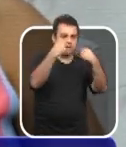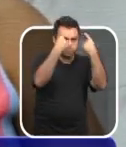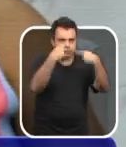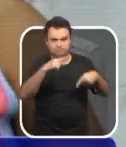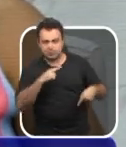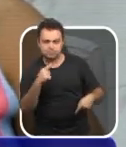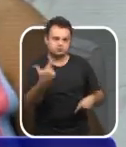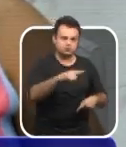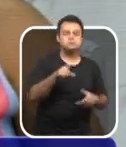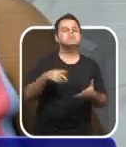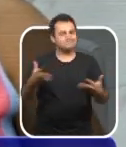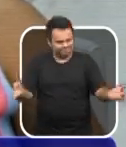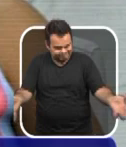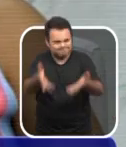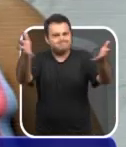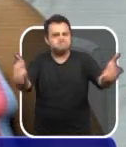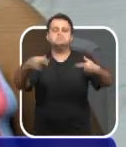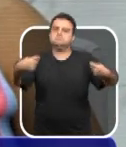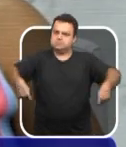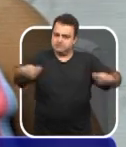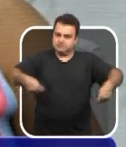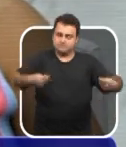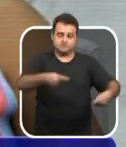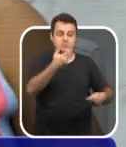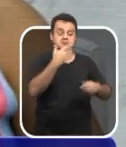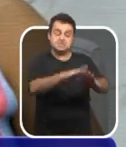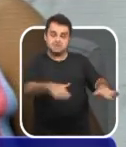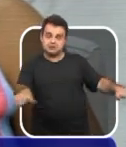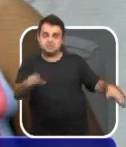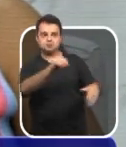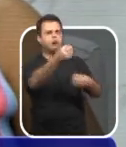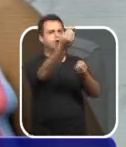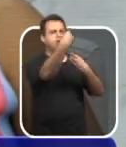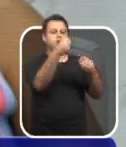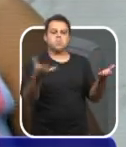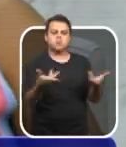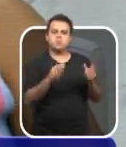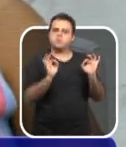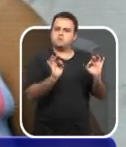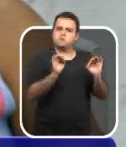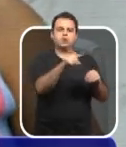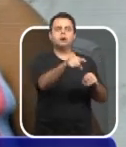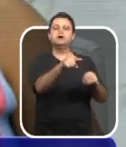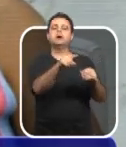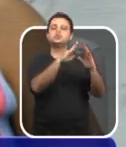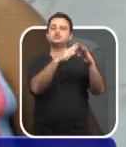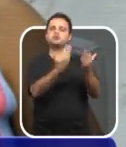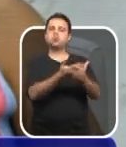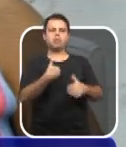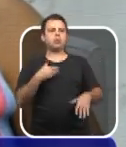na saúde e também na educação. Ela tem que estar ali e se sentir